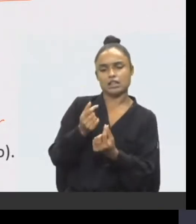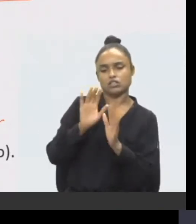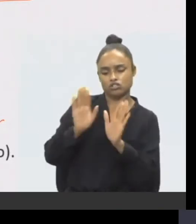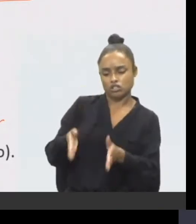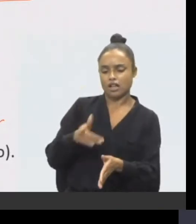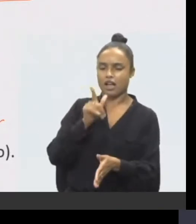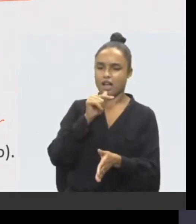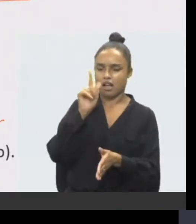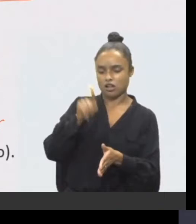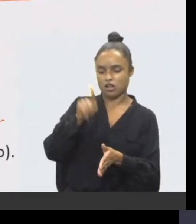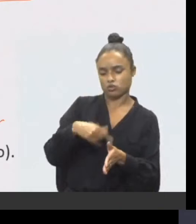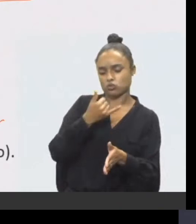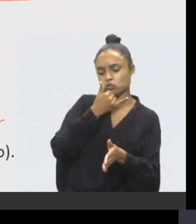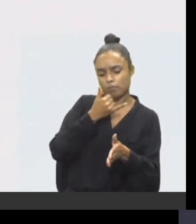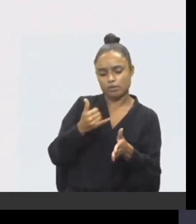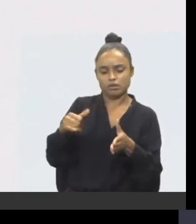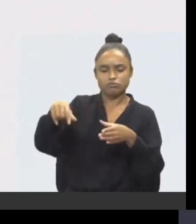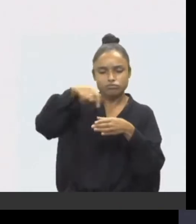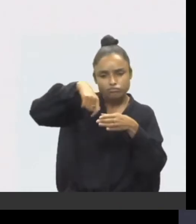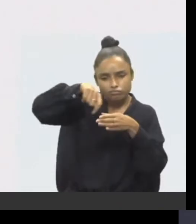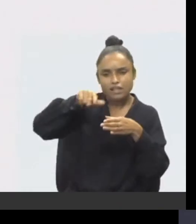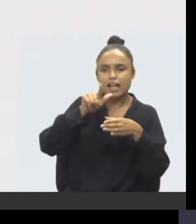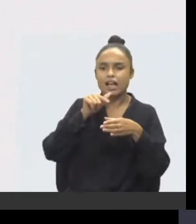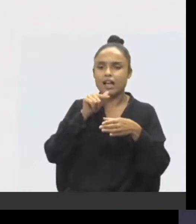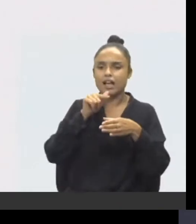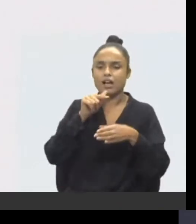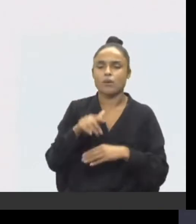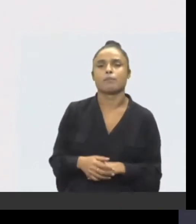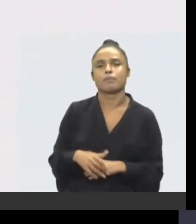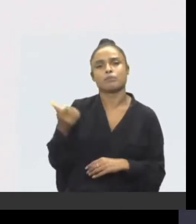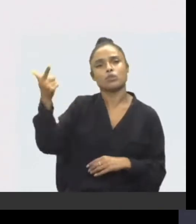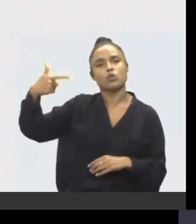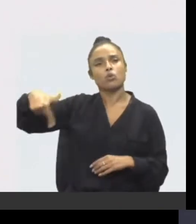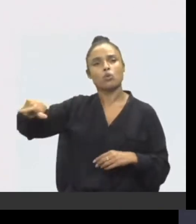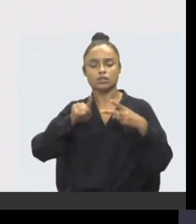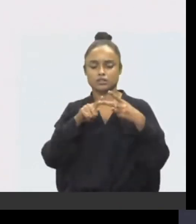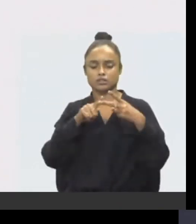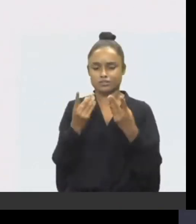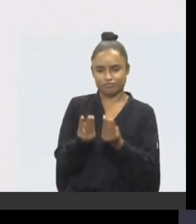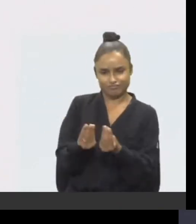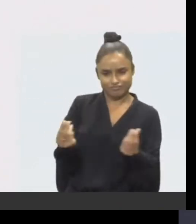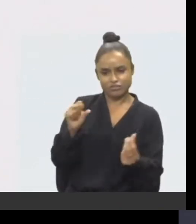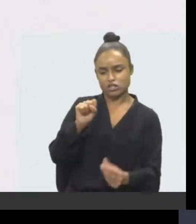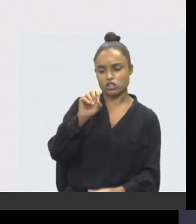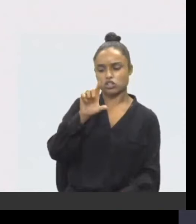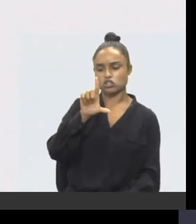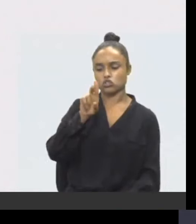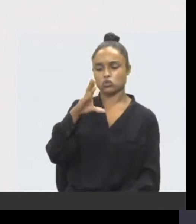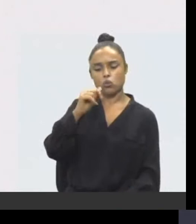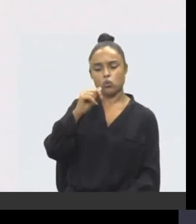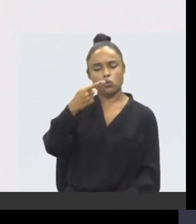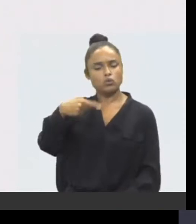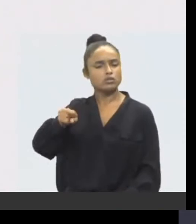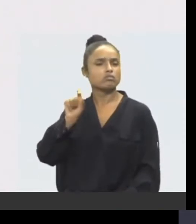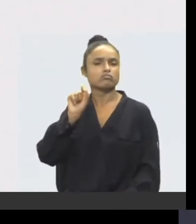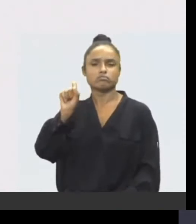solução saturada do bisulfito. Outra solução que nós vamos preparar é a solução